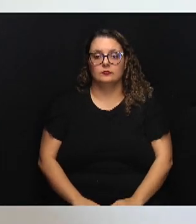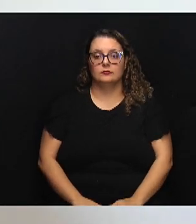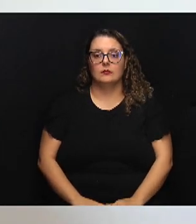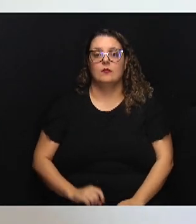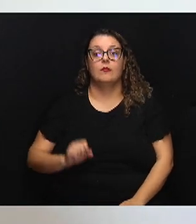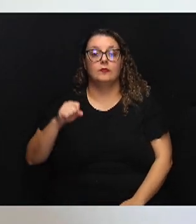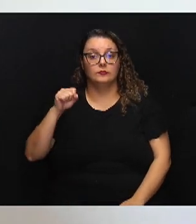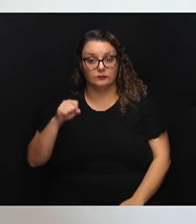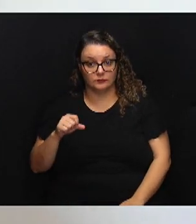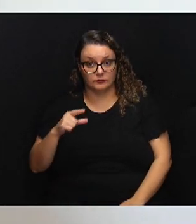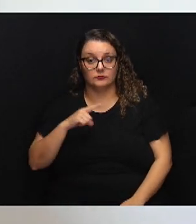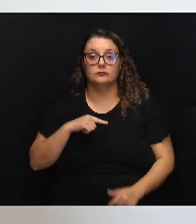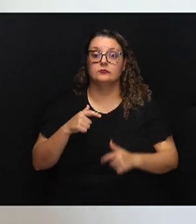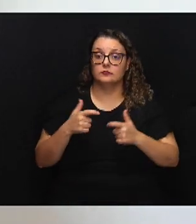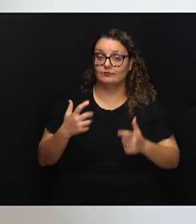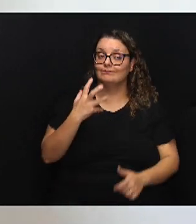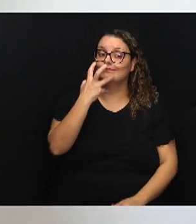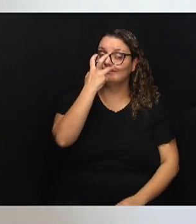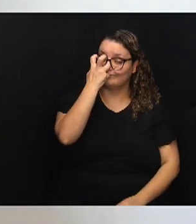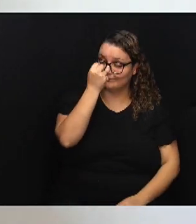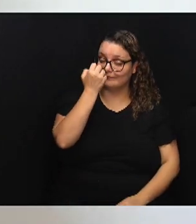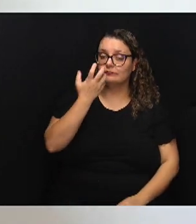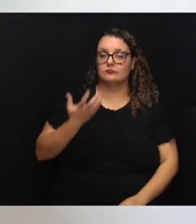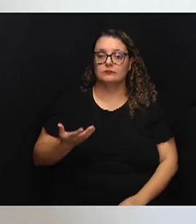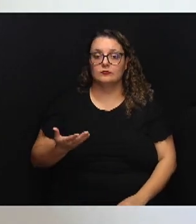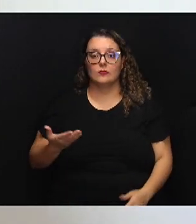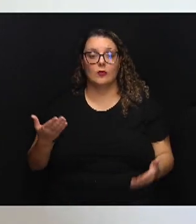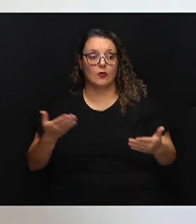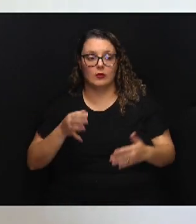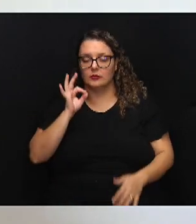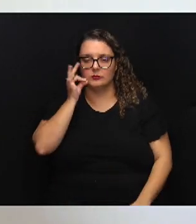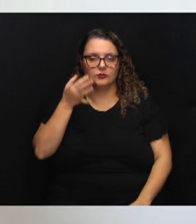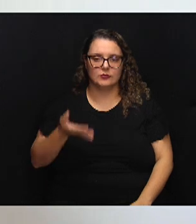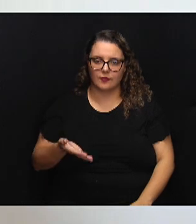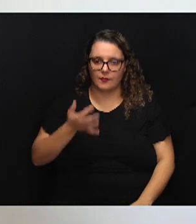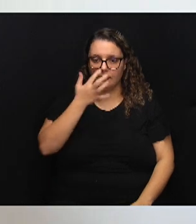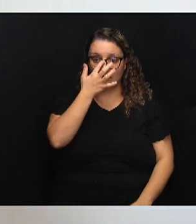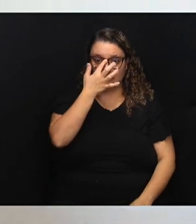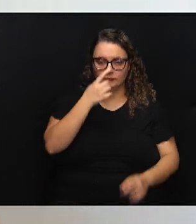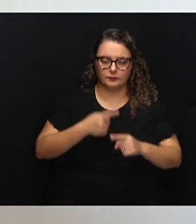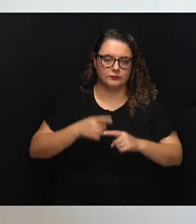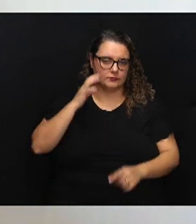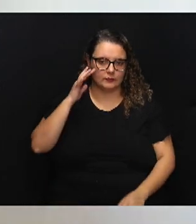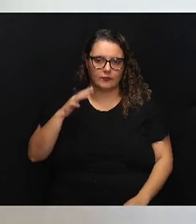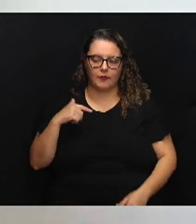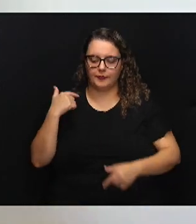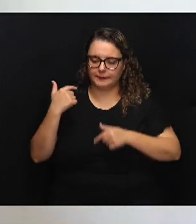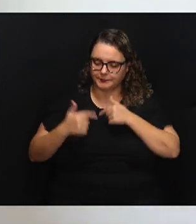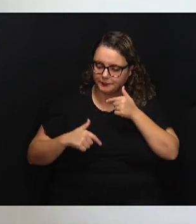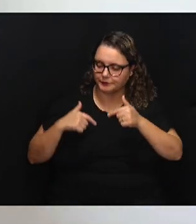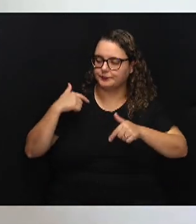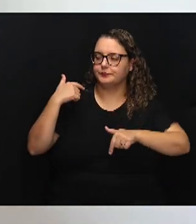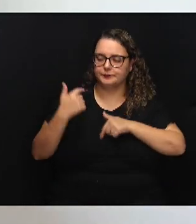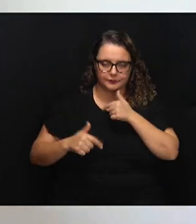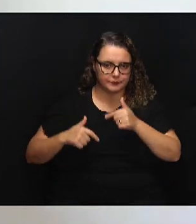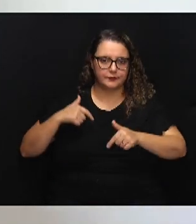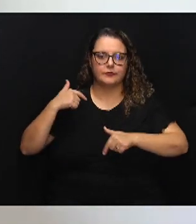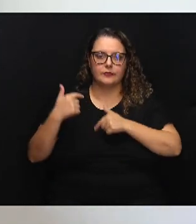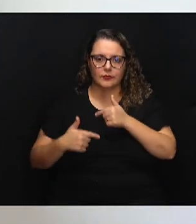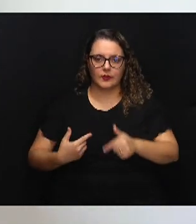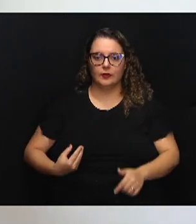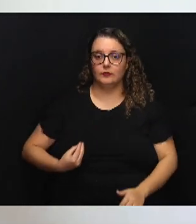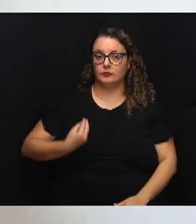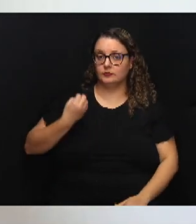Sim, isso tem uma grande frustração no aqui e agora, né? Porque imagina, a pessoa trabalha para viver